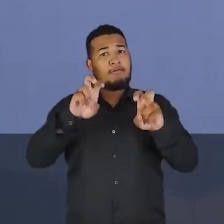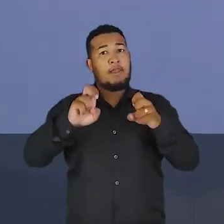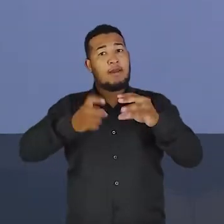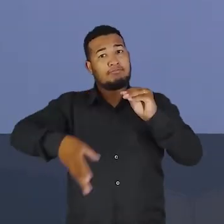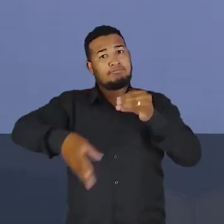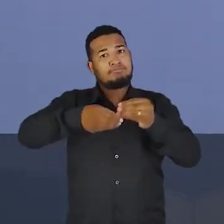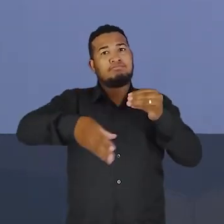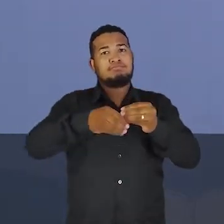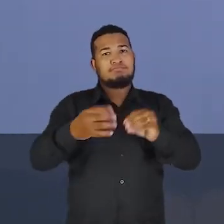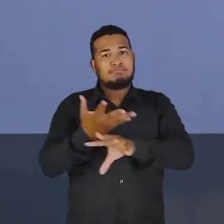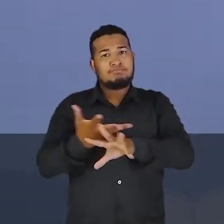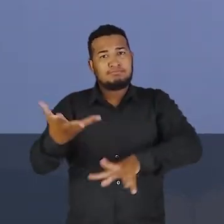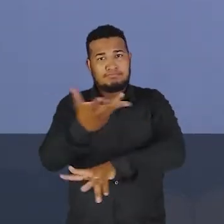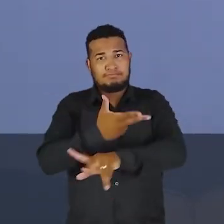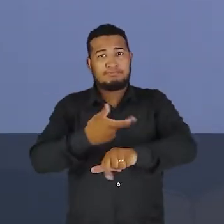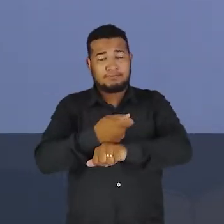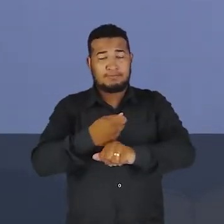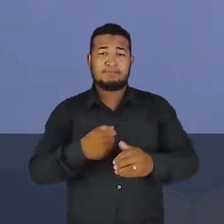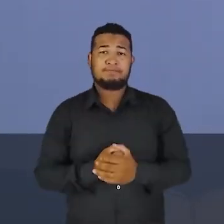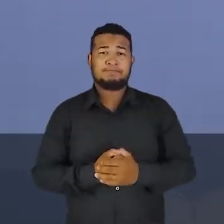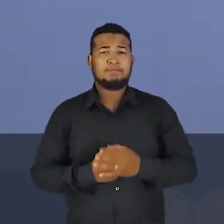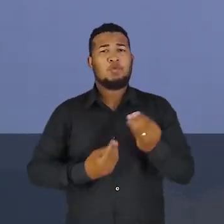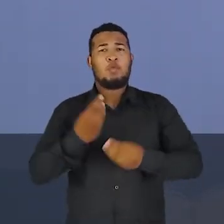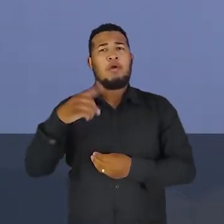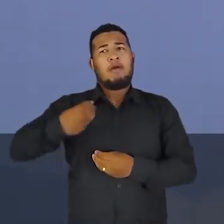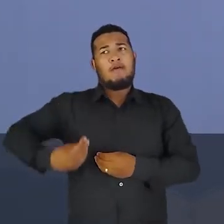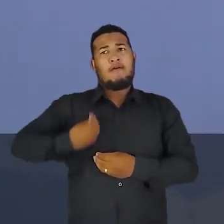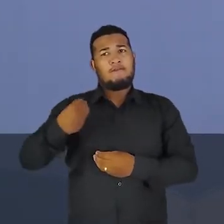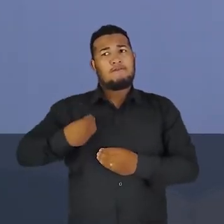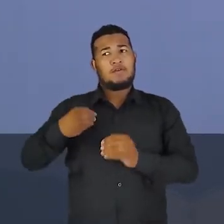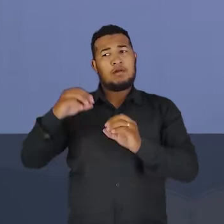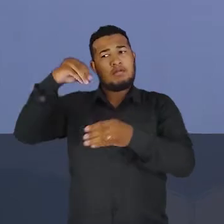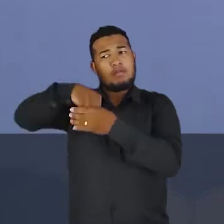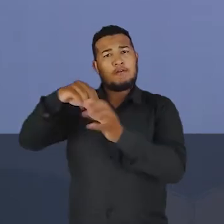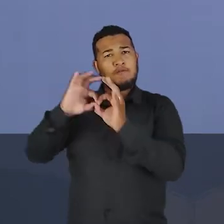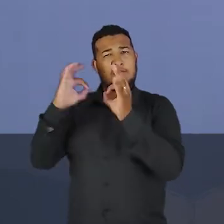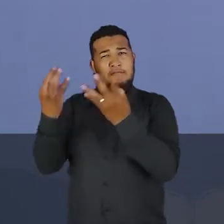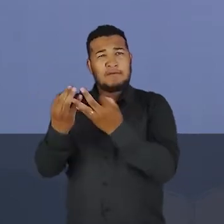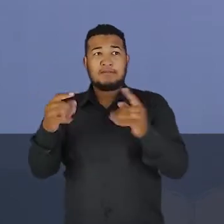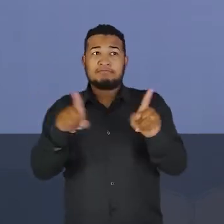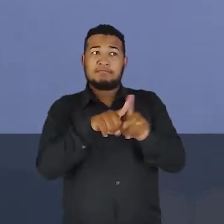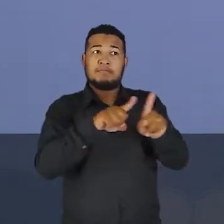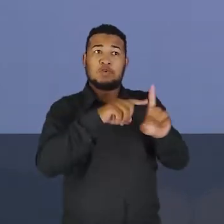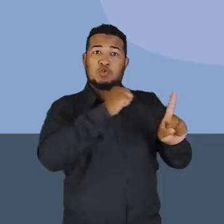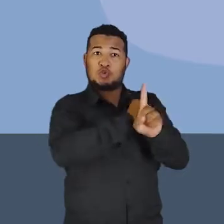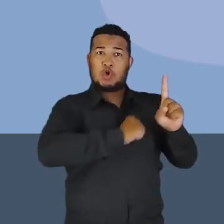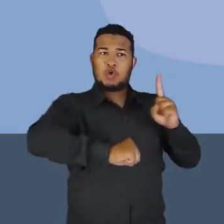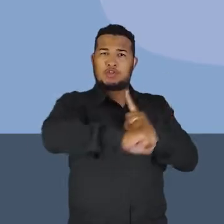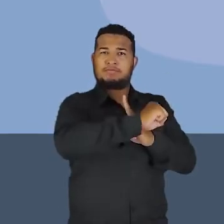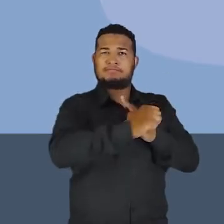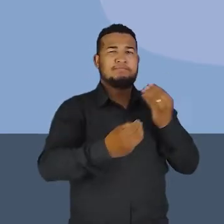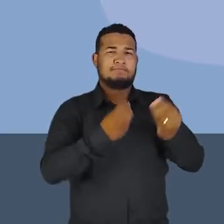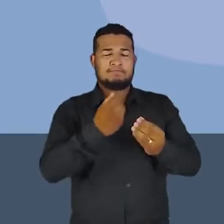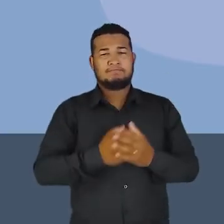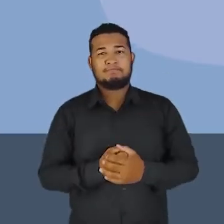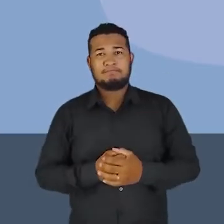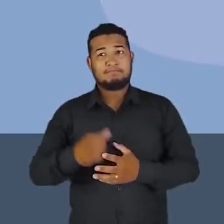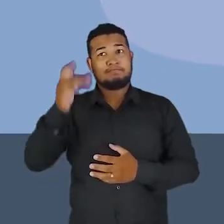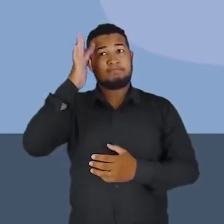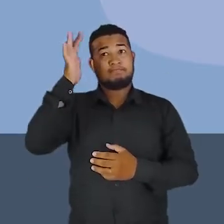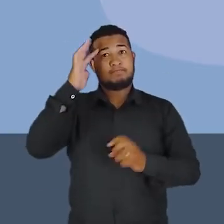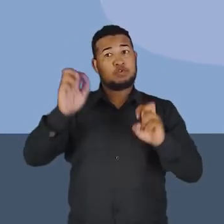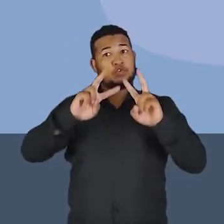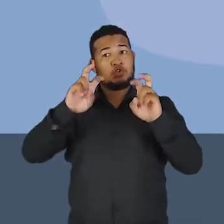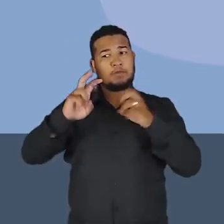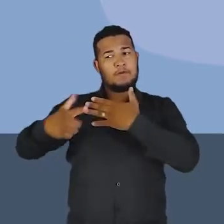integrador: vida familiar e social. Vamos ver os objetivos da nossa aula de hoje. Refletir sobre os papéis